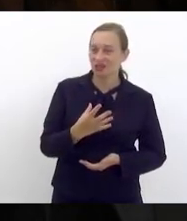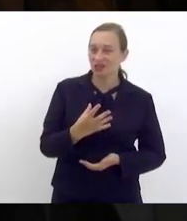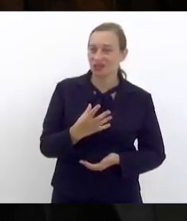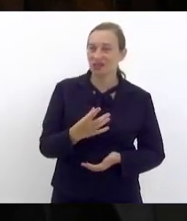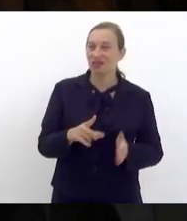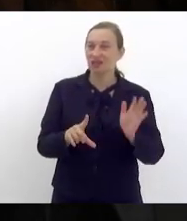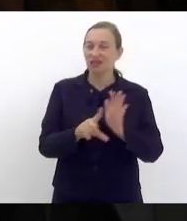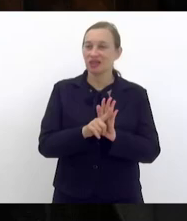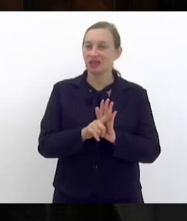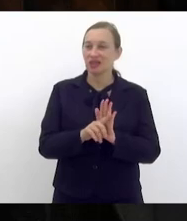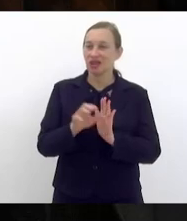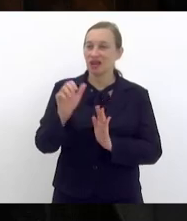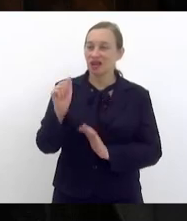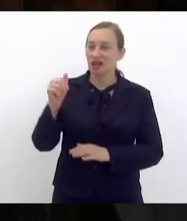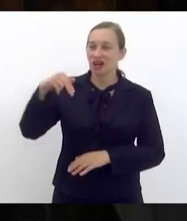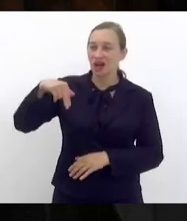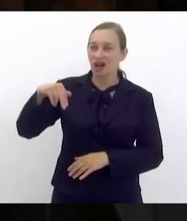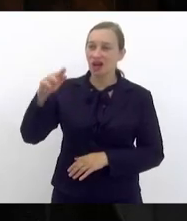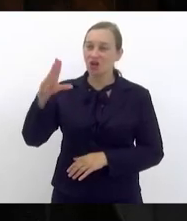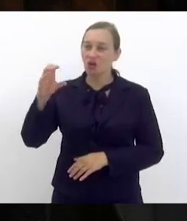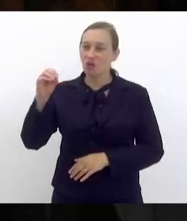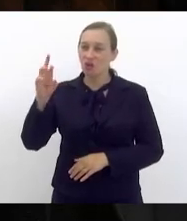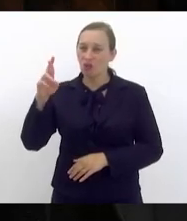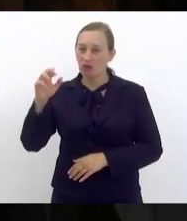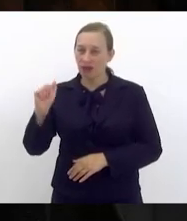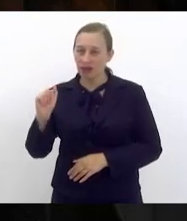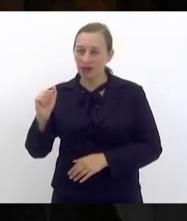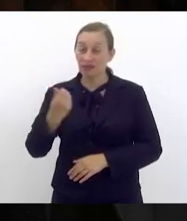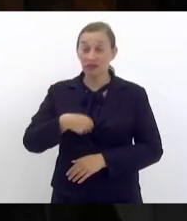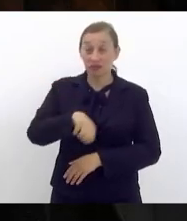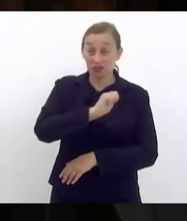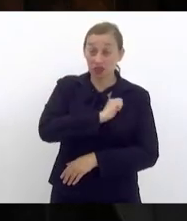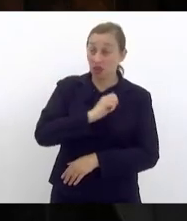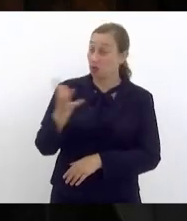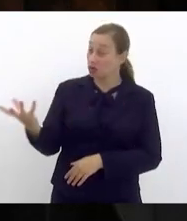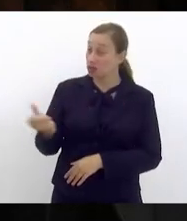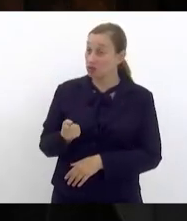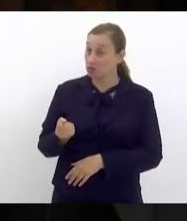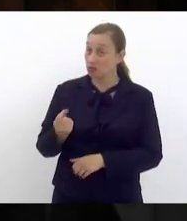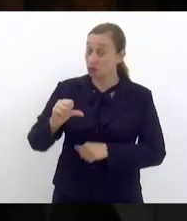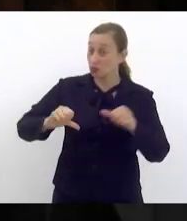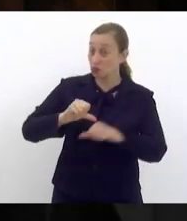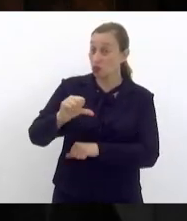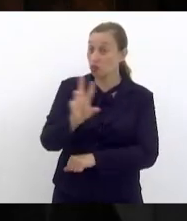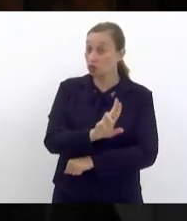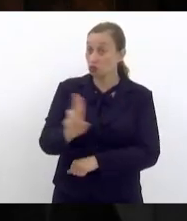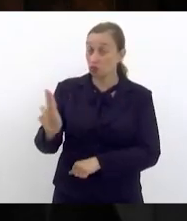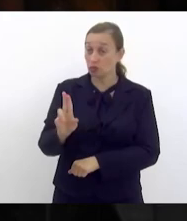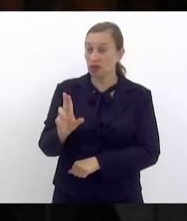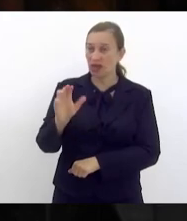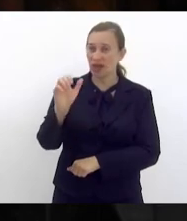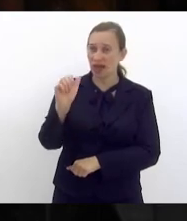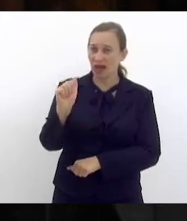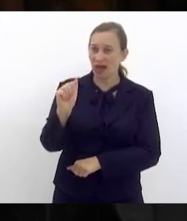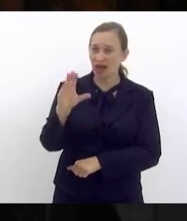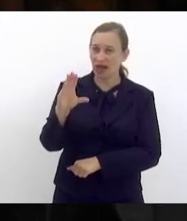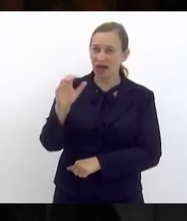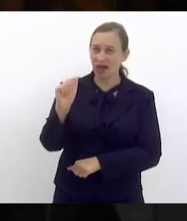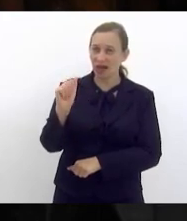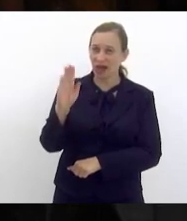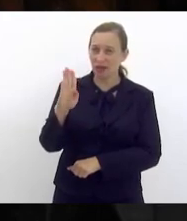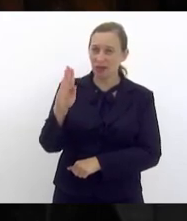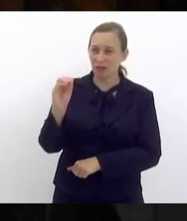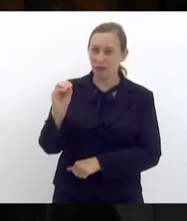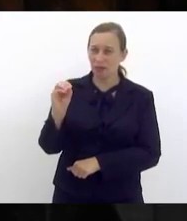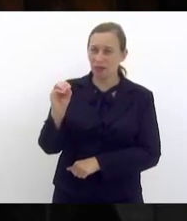fiscal, que recebeu hoje um novo nome de arcabouço fiscal,